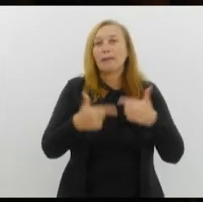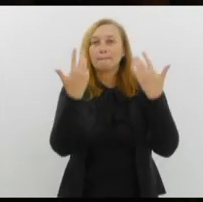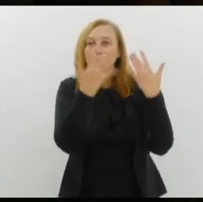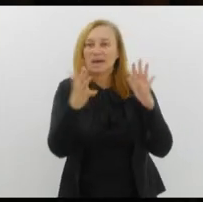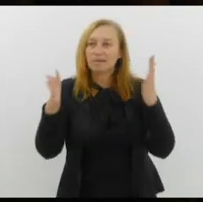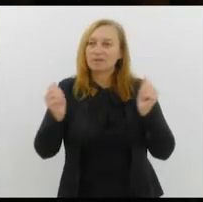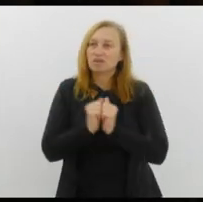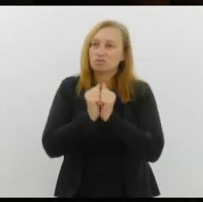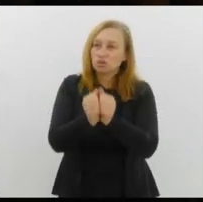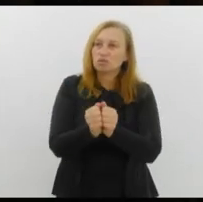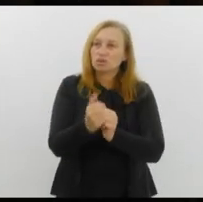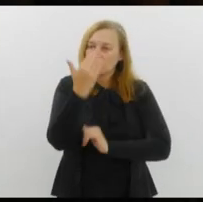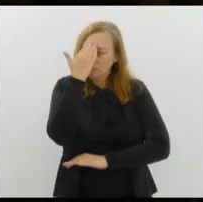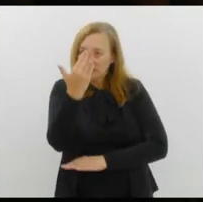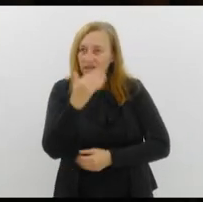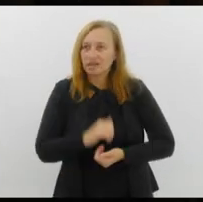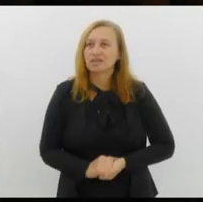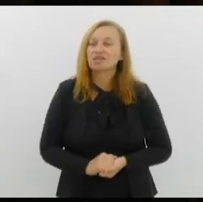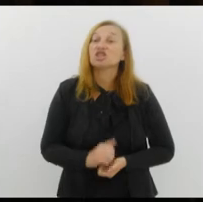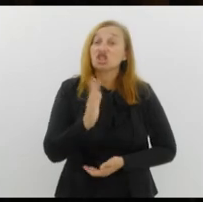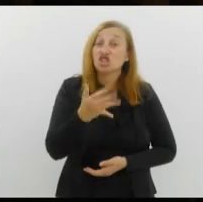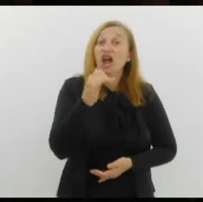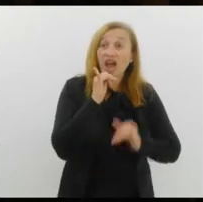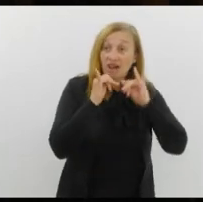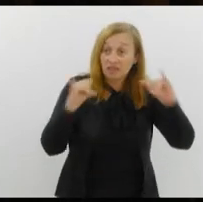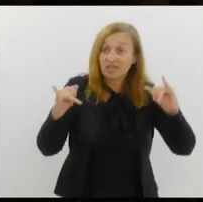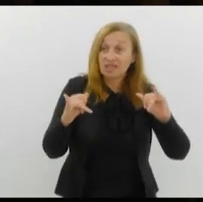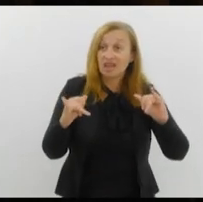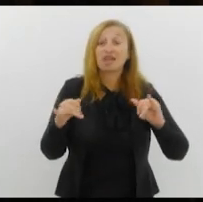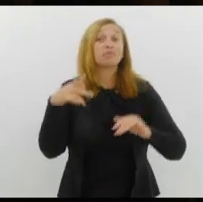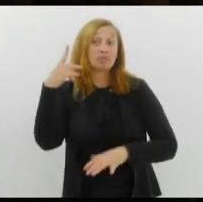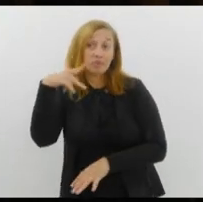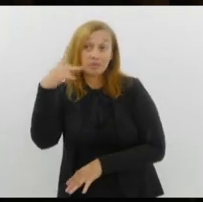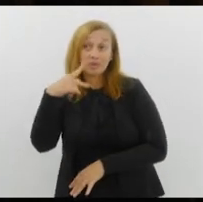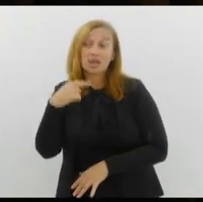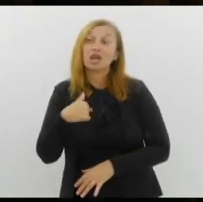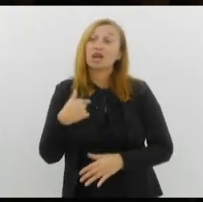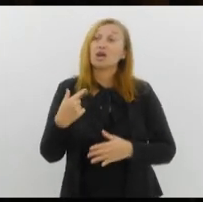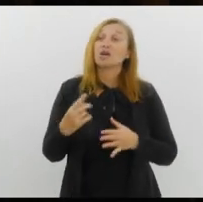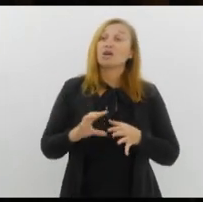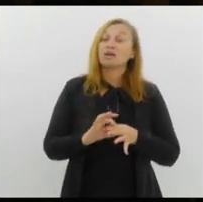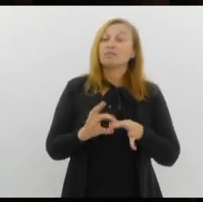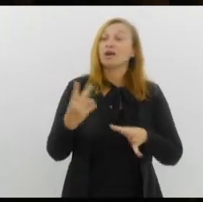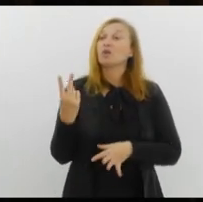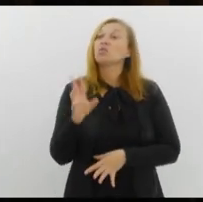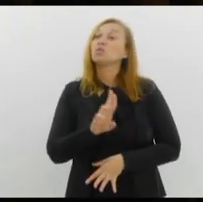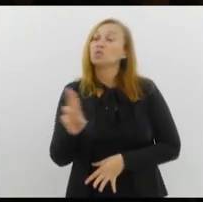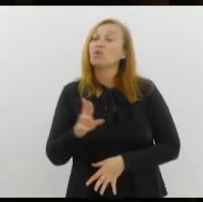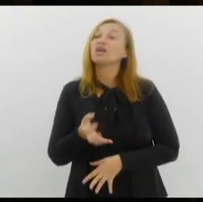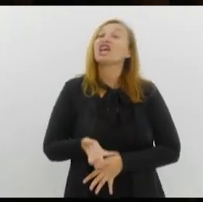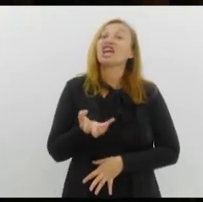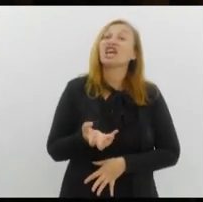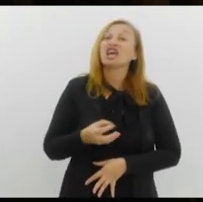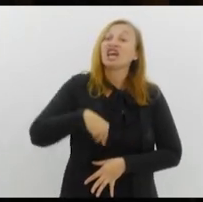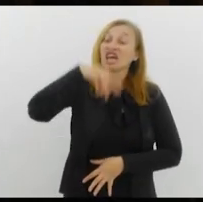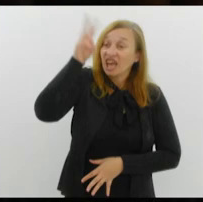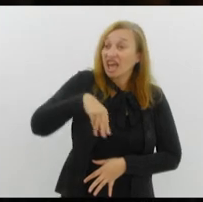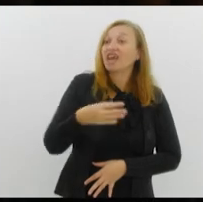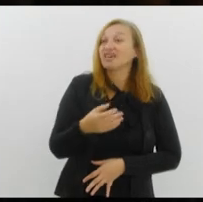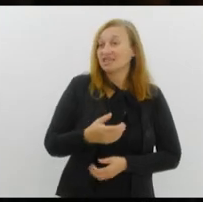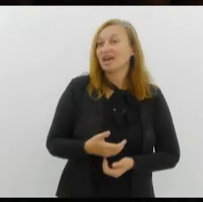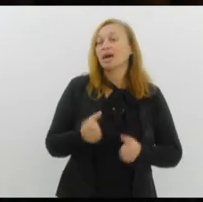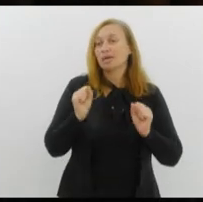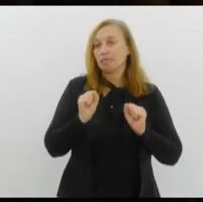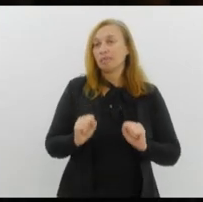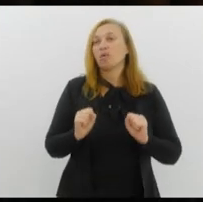aí, muito obrigado. E já vou avisar aí também para os meus parlamentares que eu abro coautoria nesse projeto. Quem quiser está convidado para